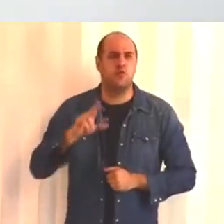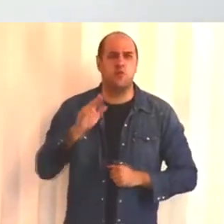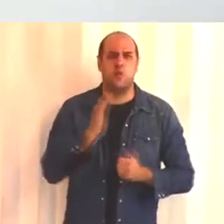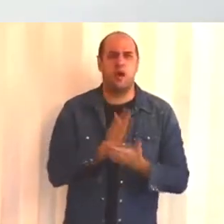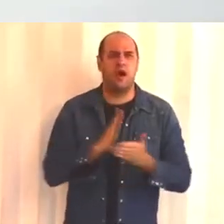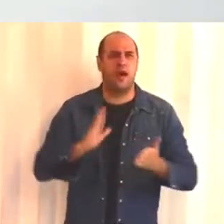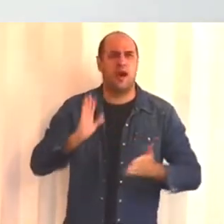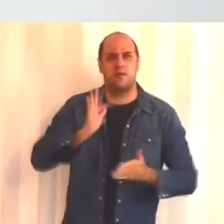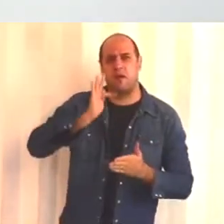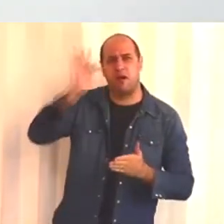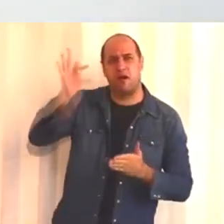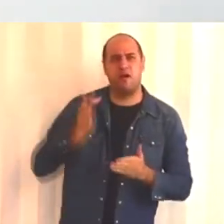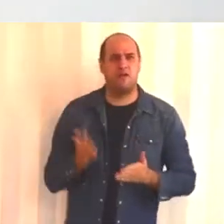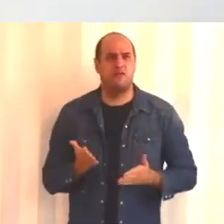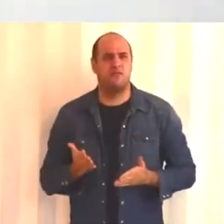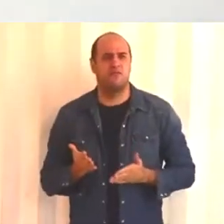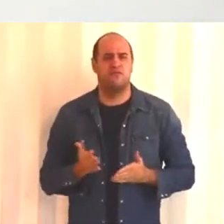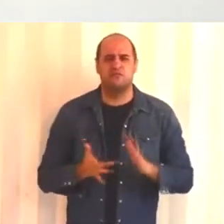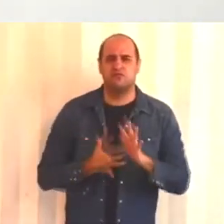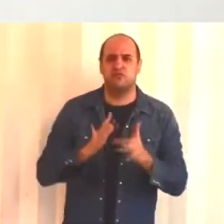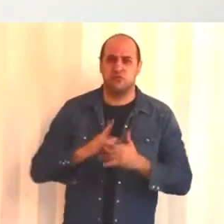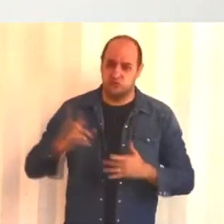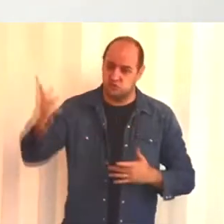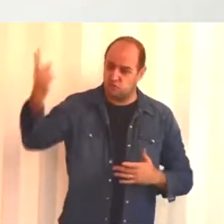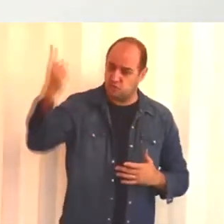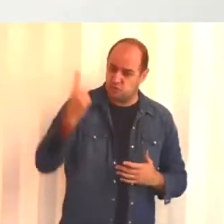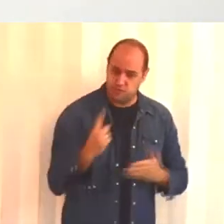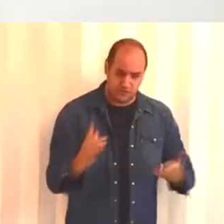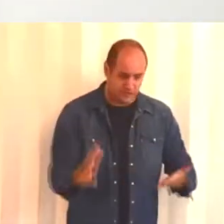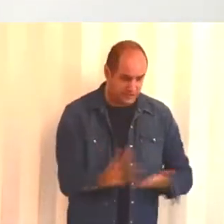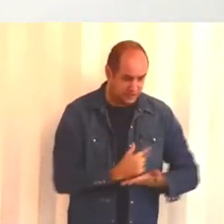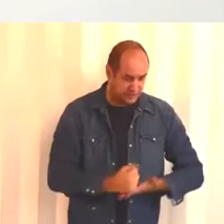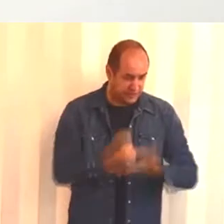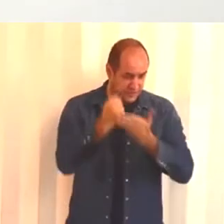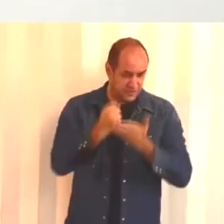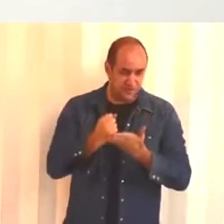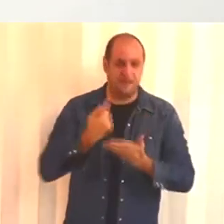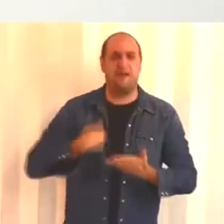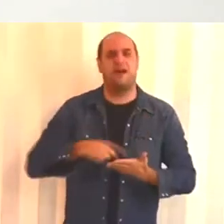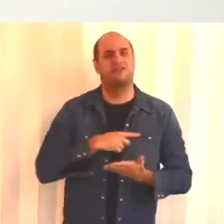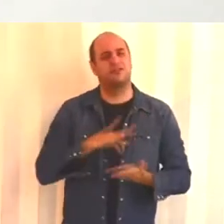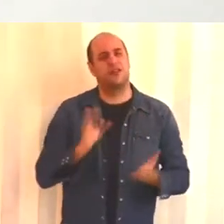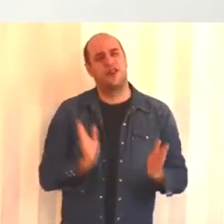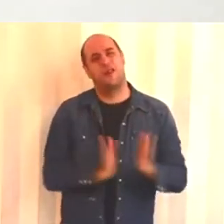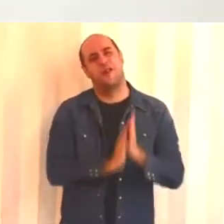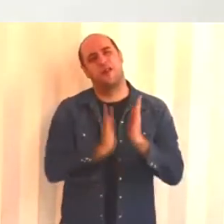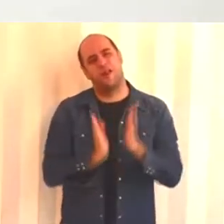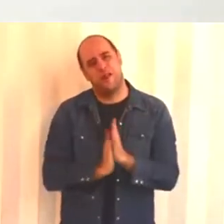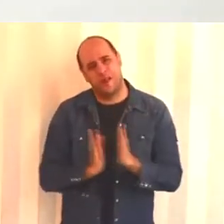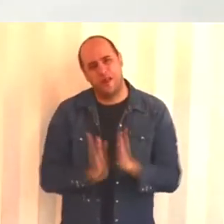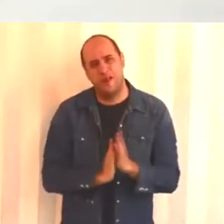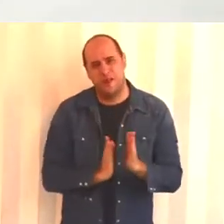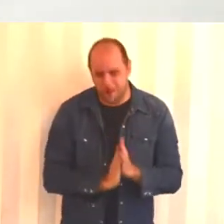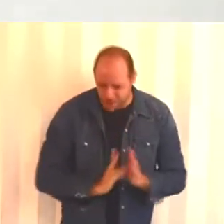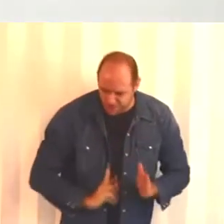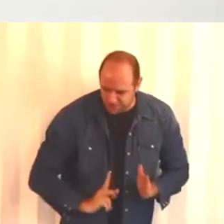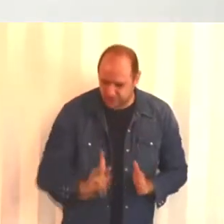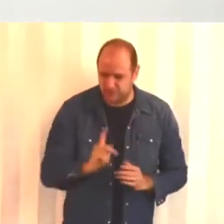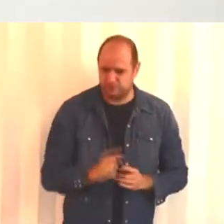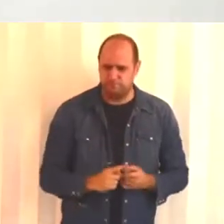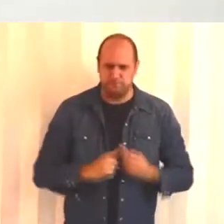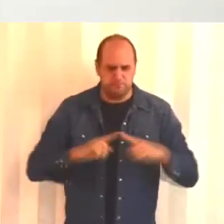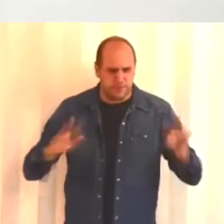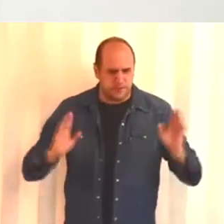era vindoura, quando o Senhor Jesus voltar para buscar a sua noiva, a sua igreja, é o louvor. Mas nesse tempo presente em que